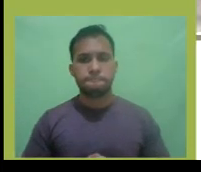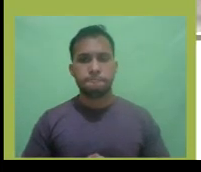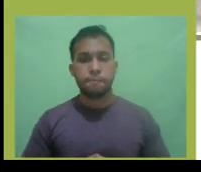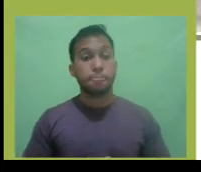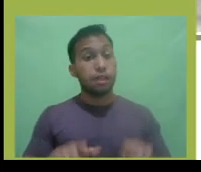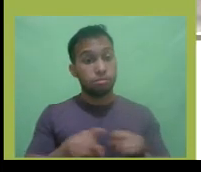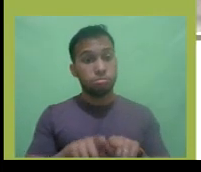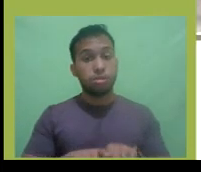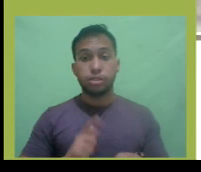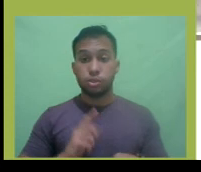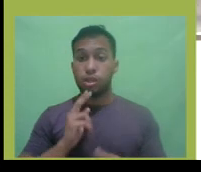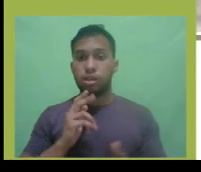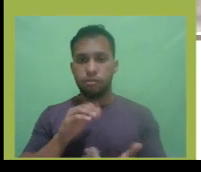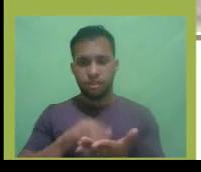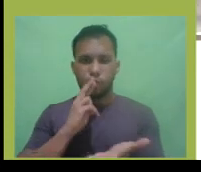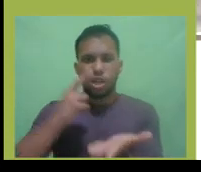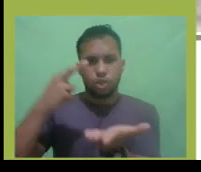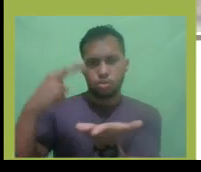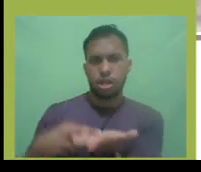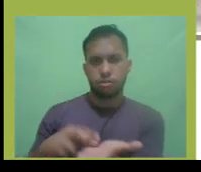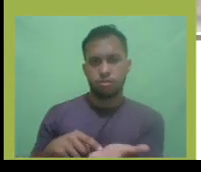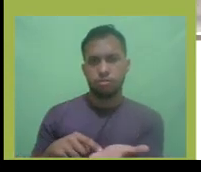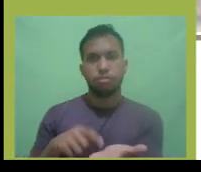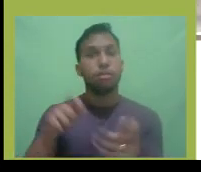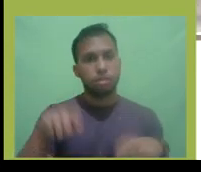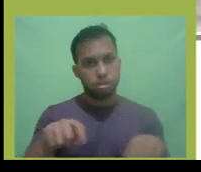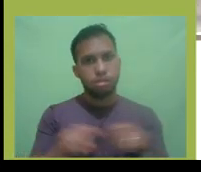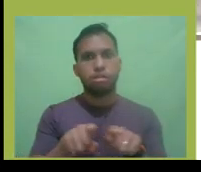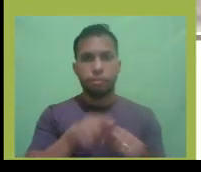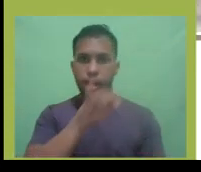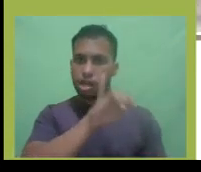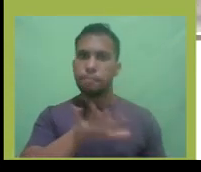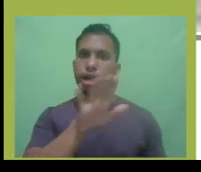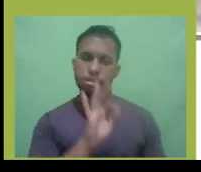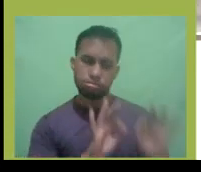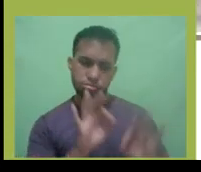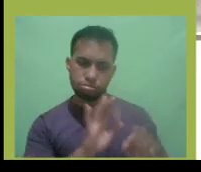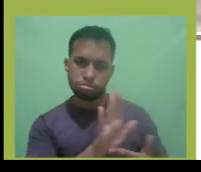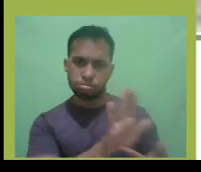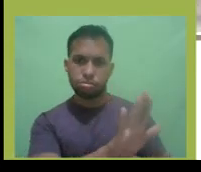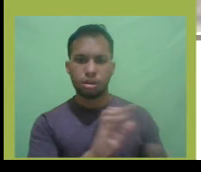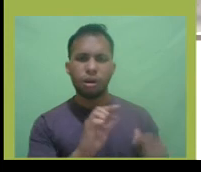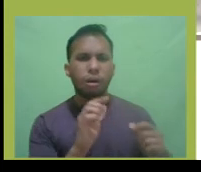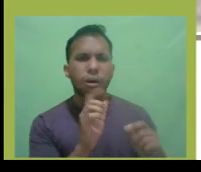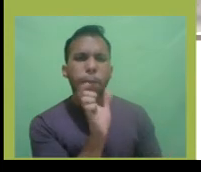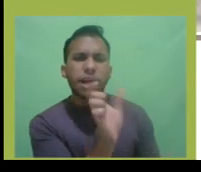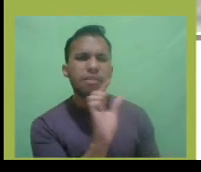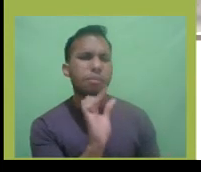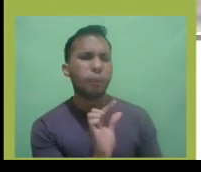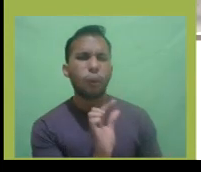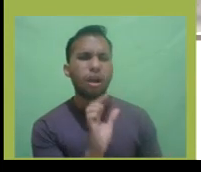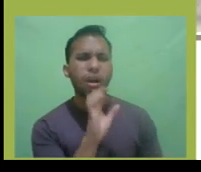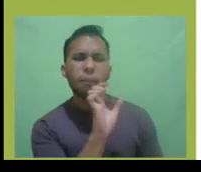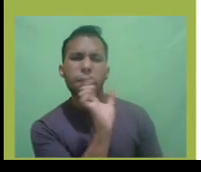ser mostrados em imagens, em fotos, com poucas palavras, apenas as palavras que realmente são importantes para descrever